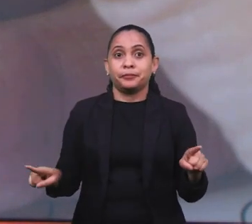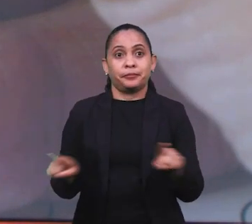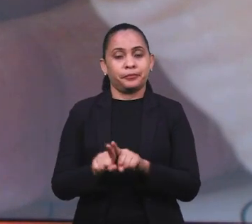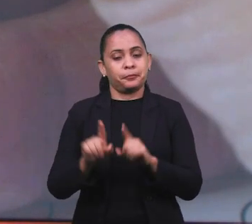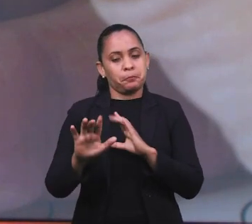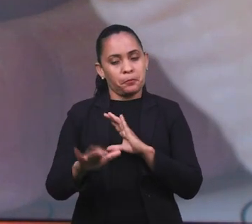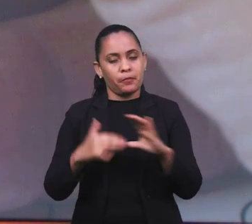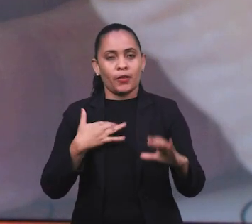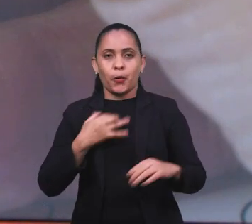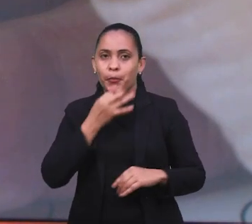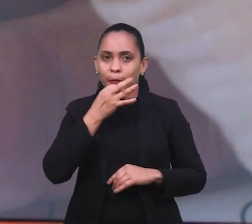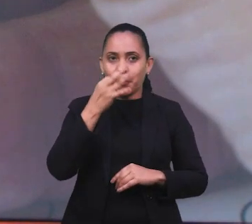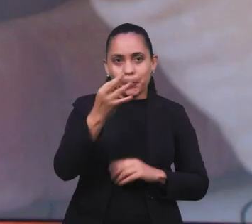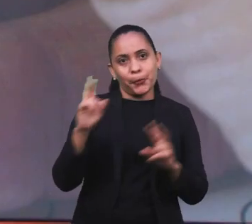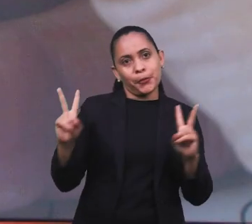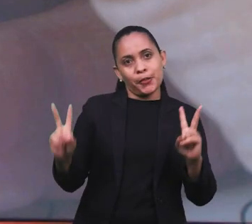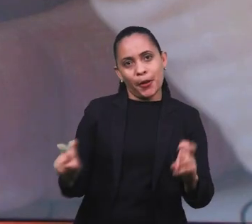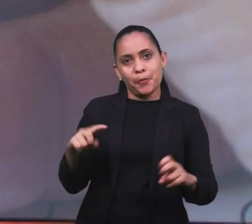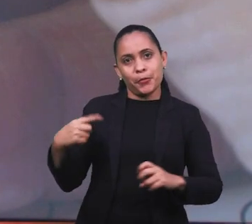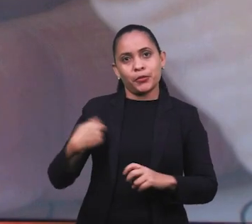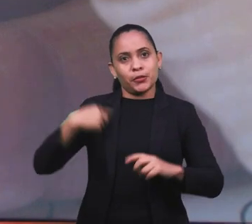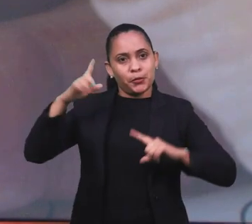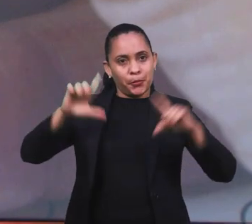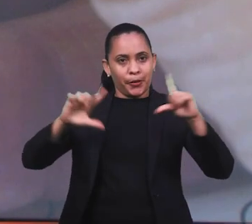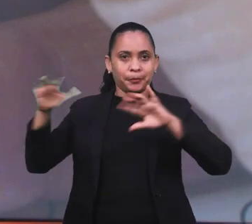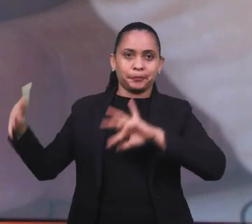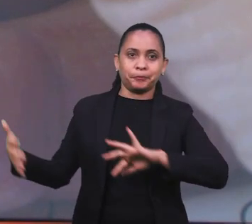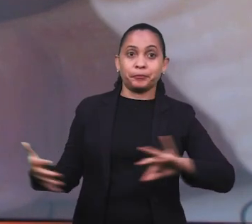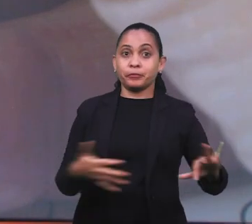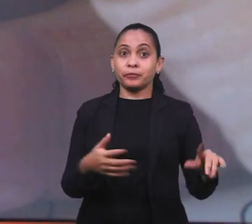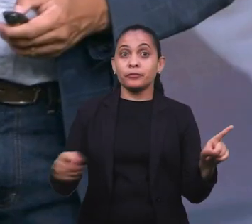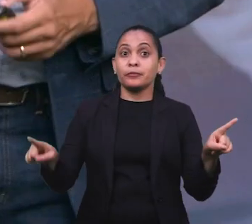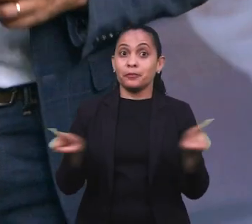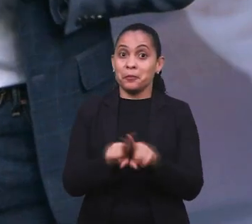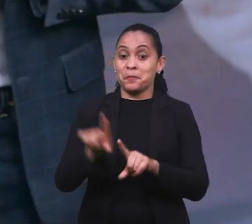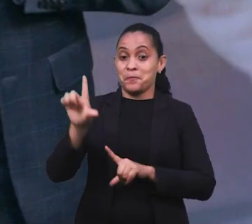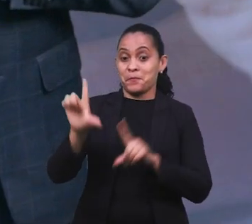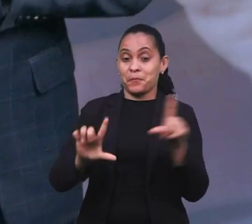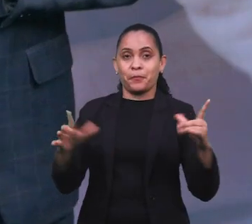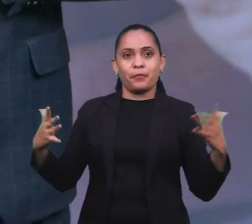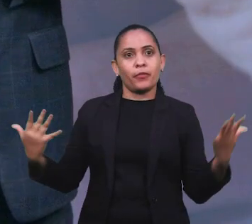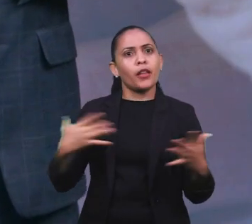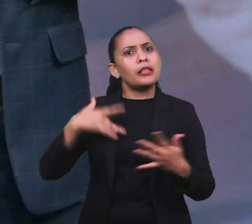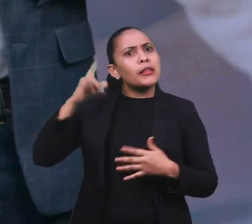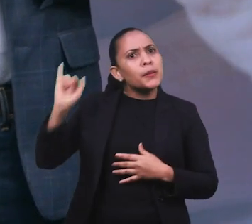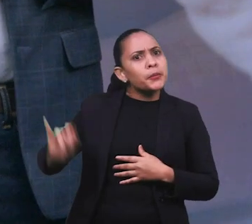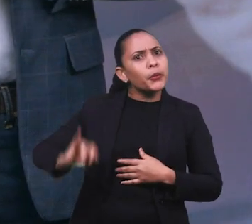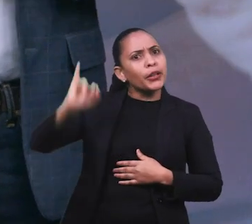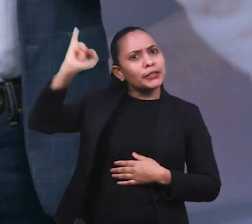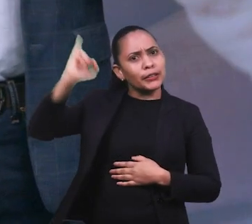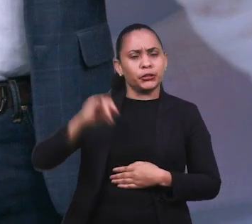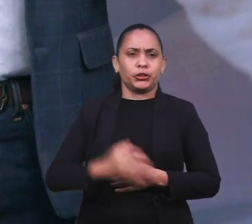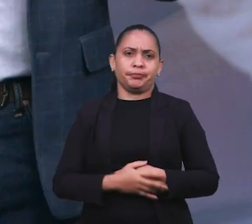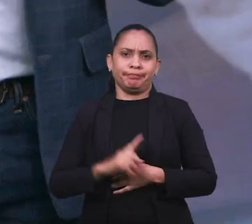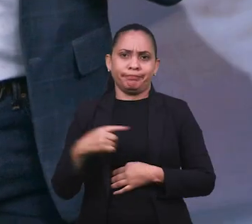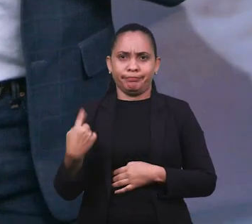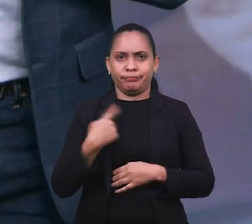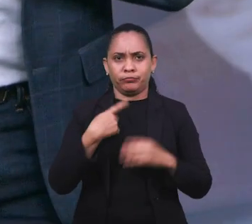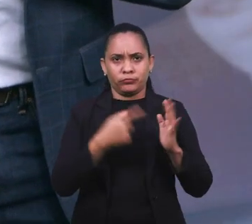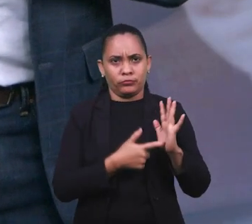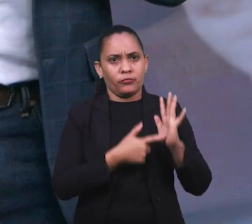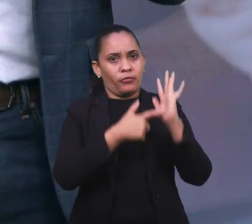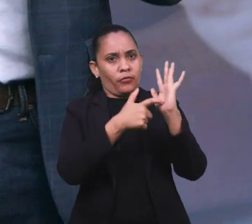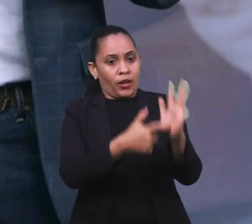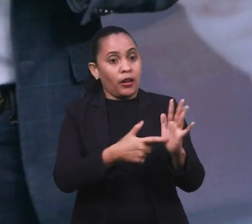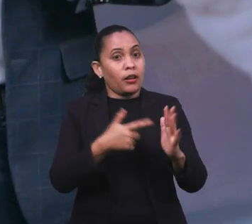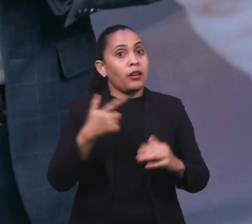enviar a sua sugestão também de temas para fazermos o nosso programa. E o programa de hoje ele é muito importante, tá? Nós vamos trazer aqui um